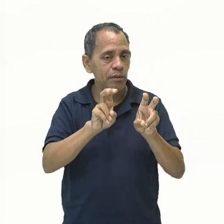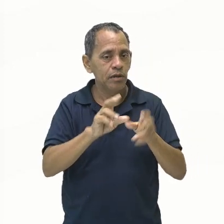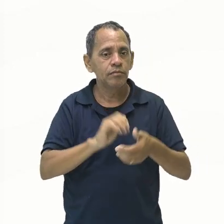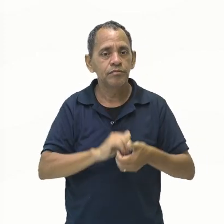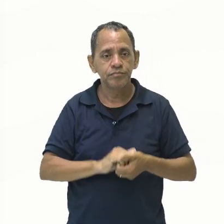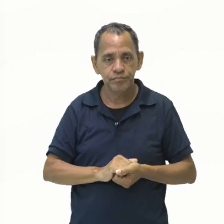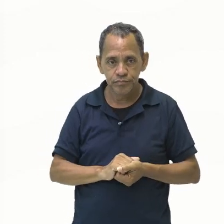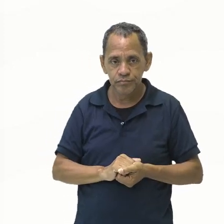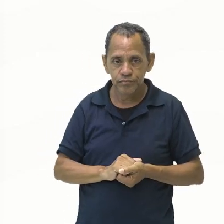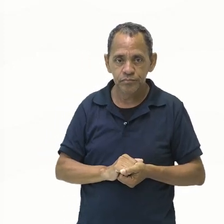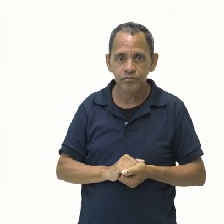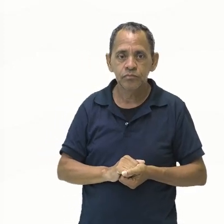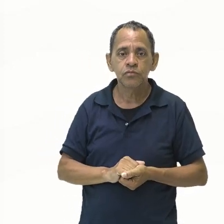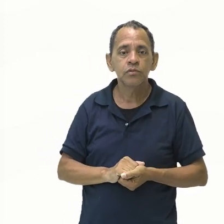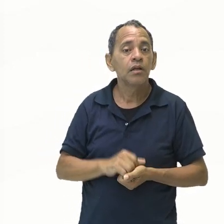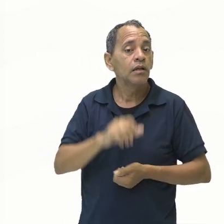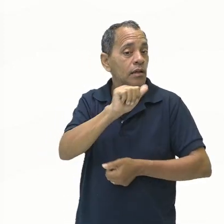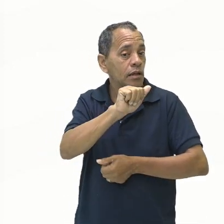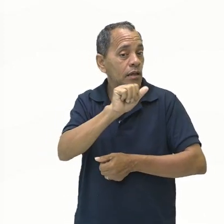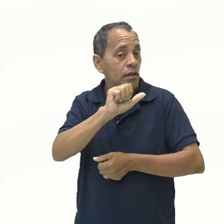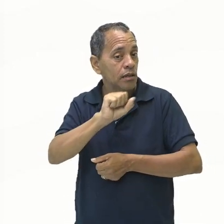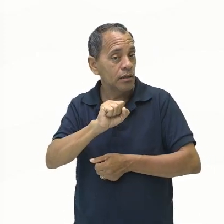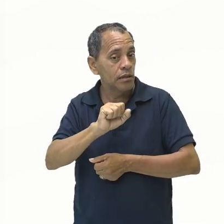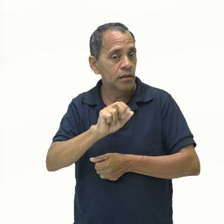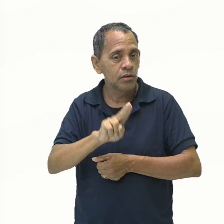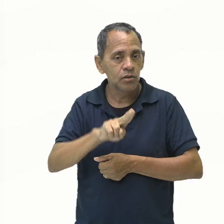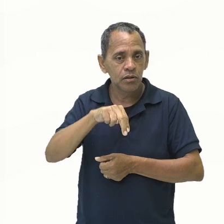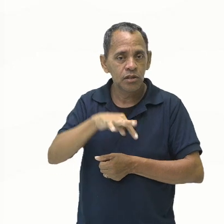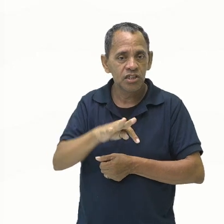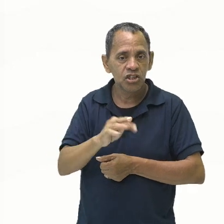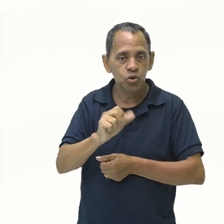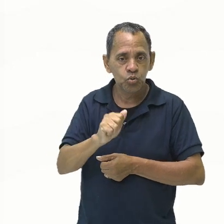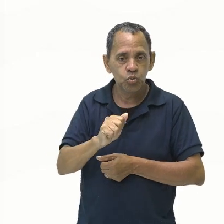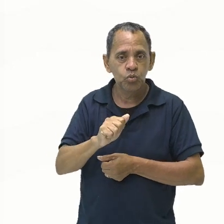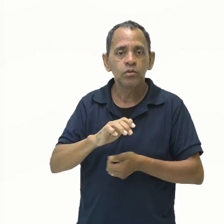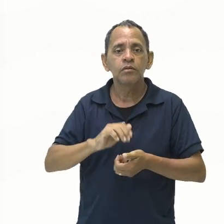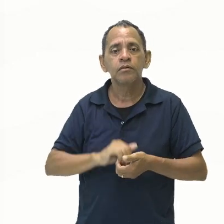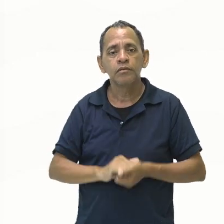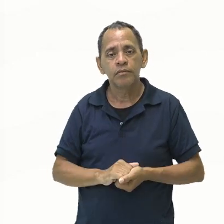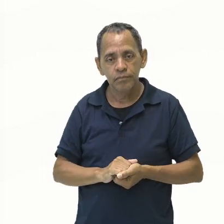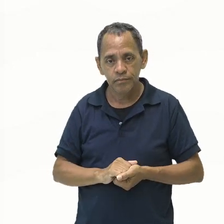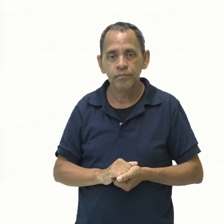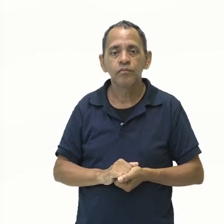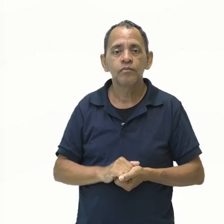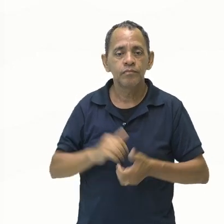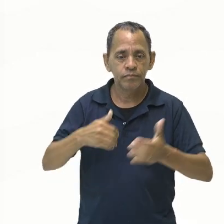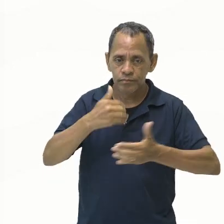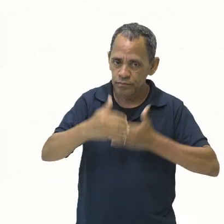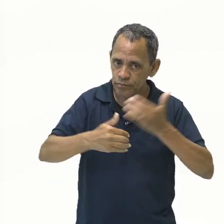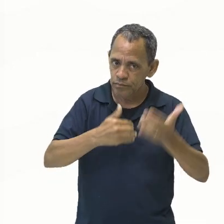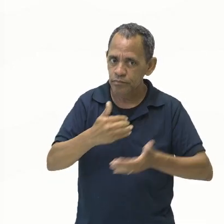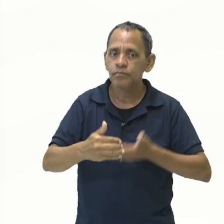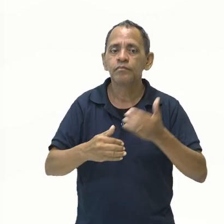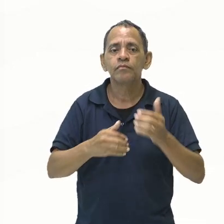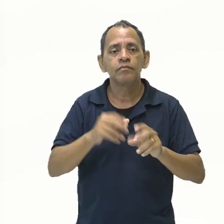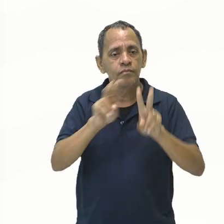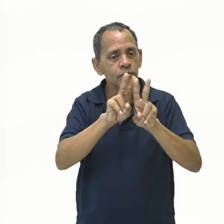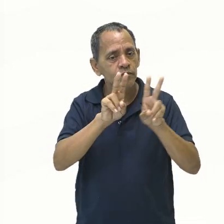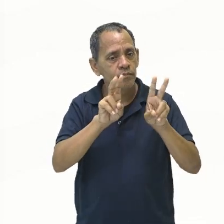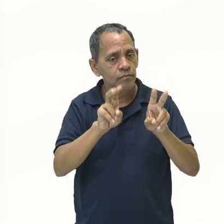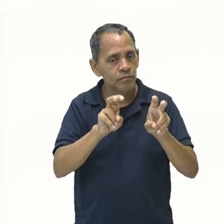galera? Assunto, né? Então, o tema, a tese vai desenvolver esse tema a partir de uma